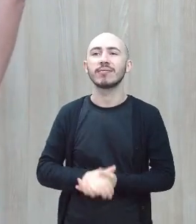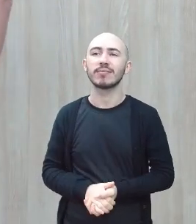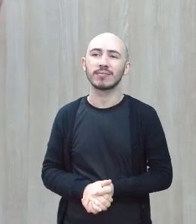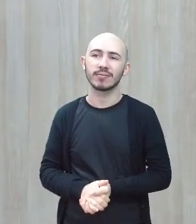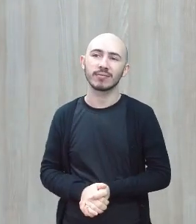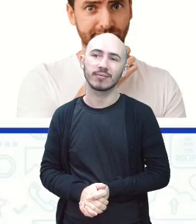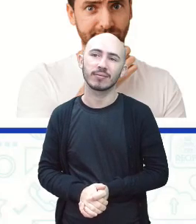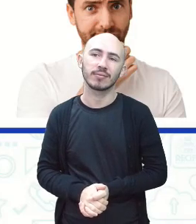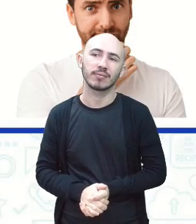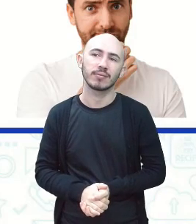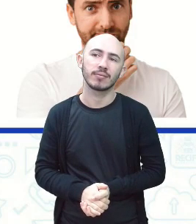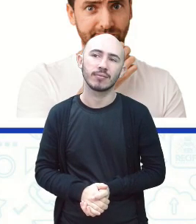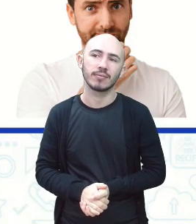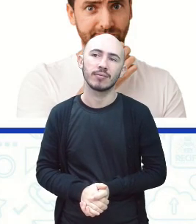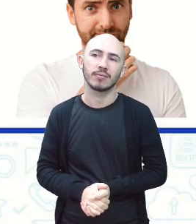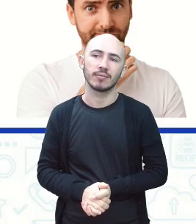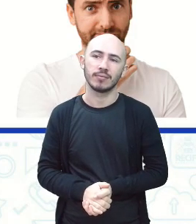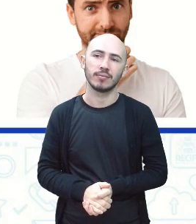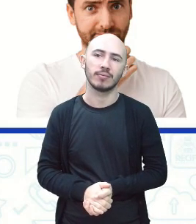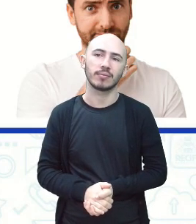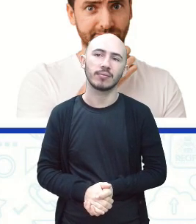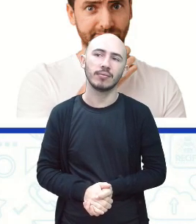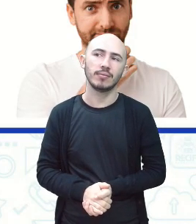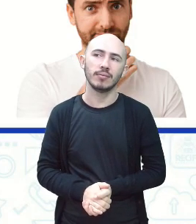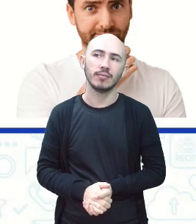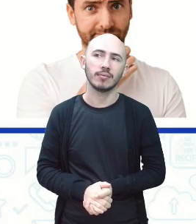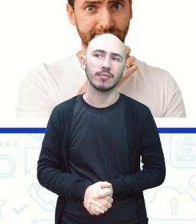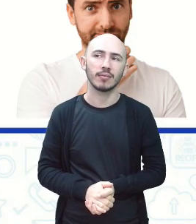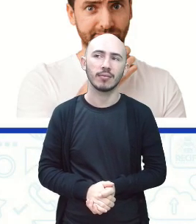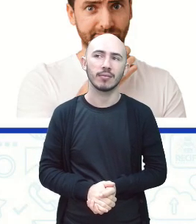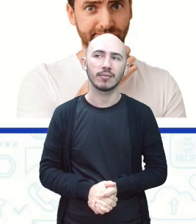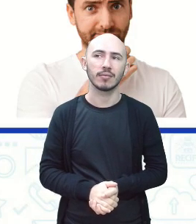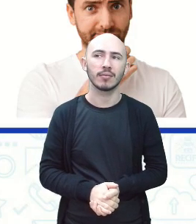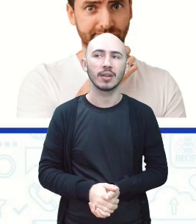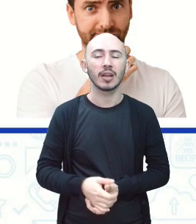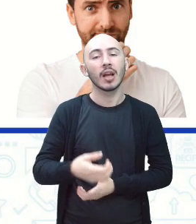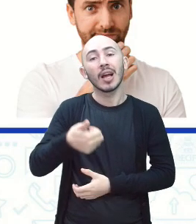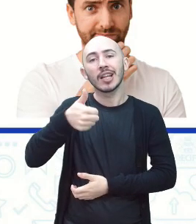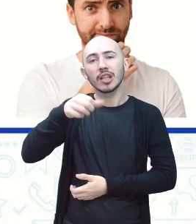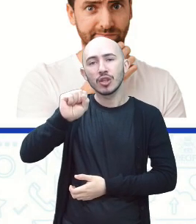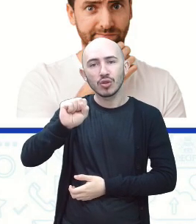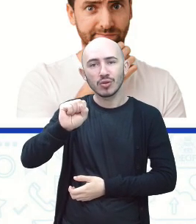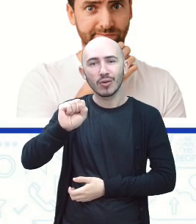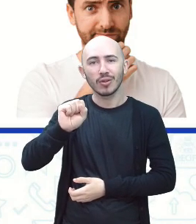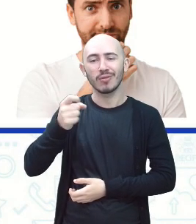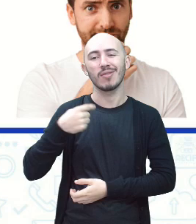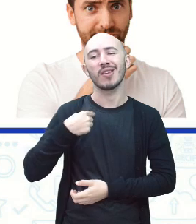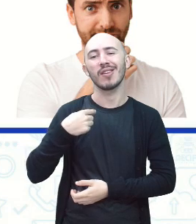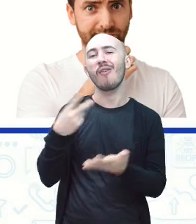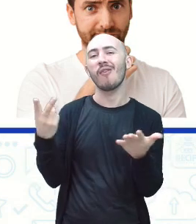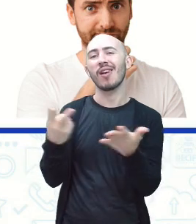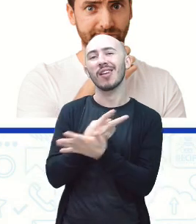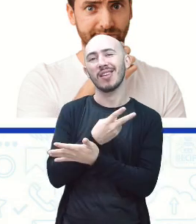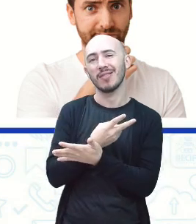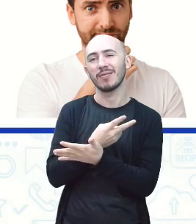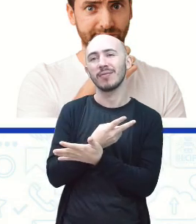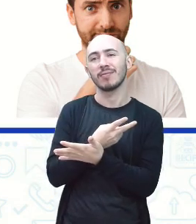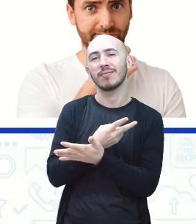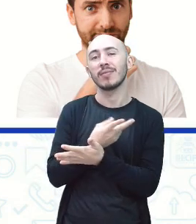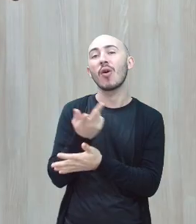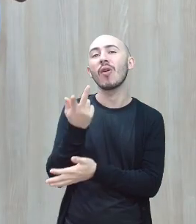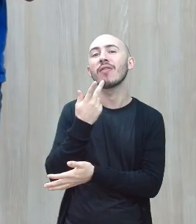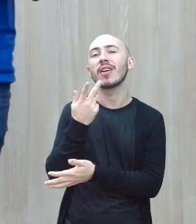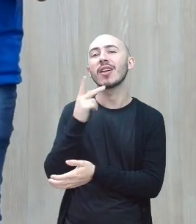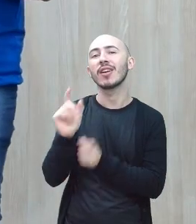bem confuso, como está esse camarada aqui, e disse, danou-se isso tudinho? Tá, Rony, eu acho que eu tenho que voltar na